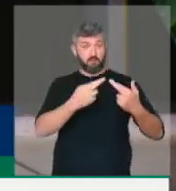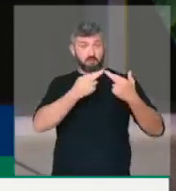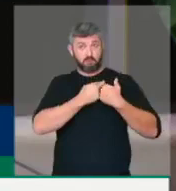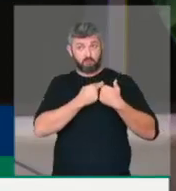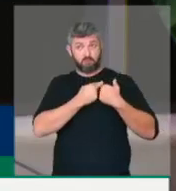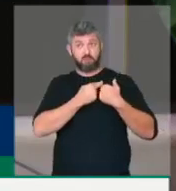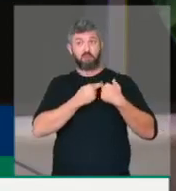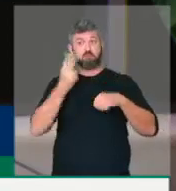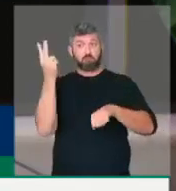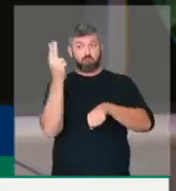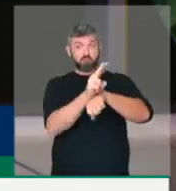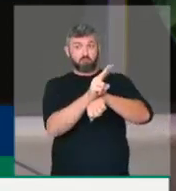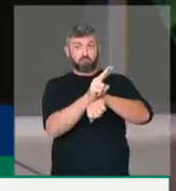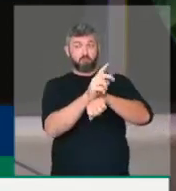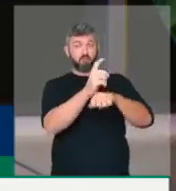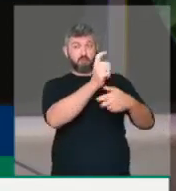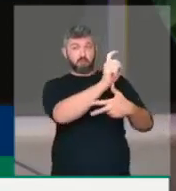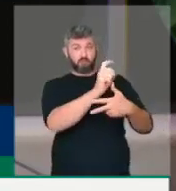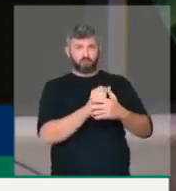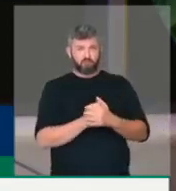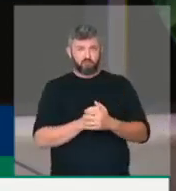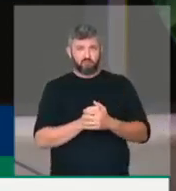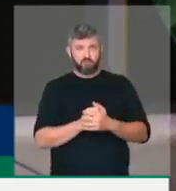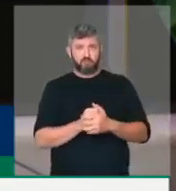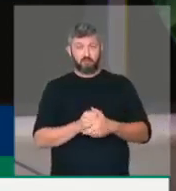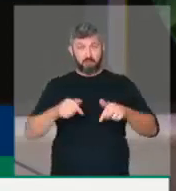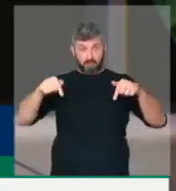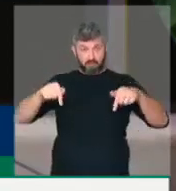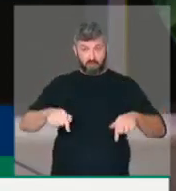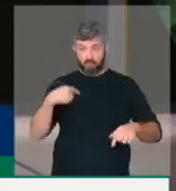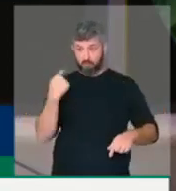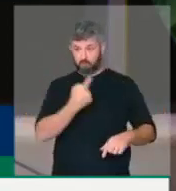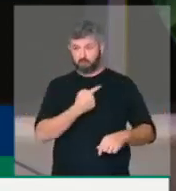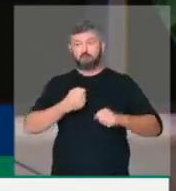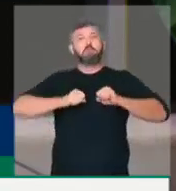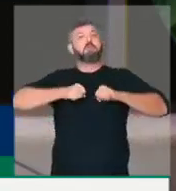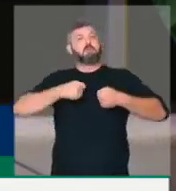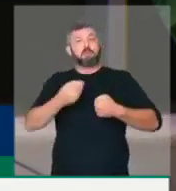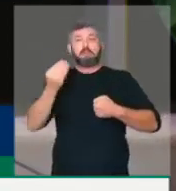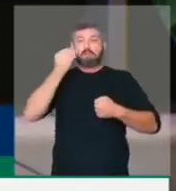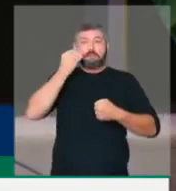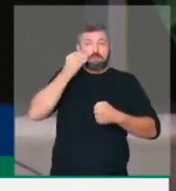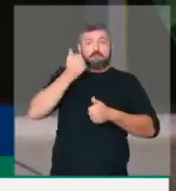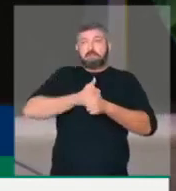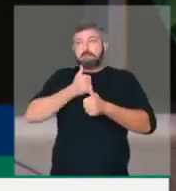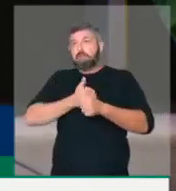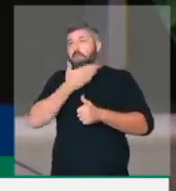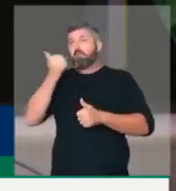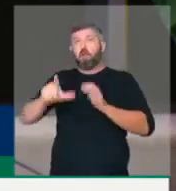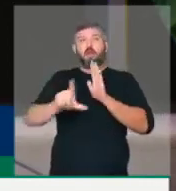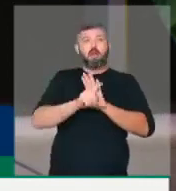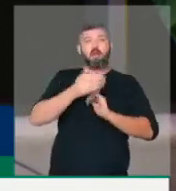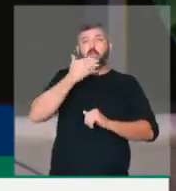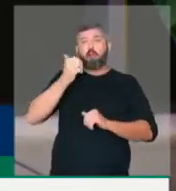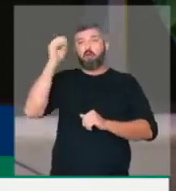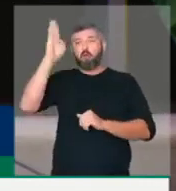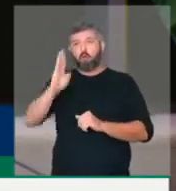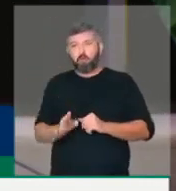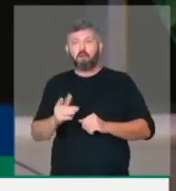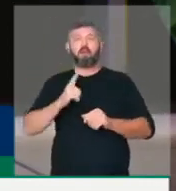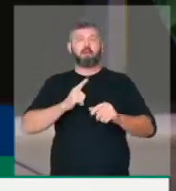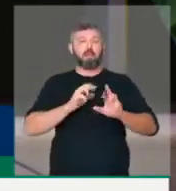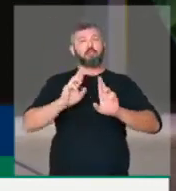a fiscalização do Executivo. Nós aqui nos esforçamos para fazermos leis melhores, para melhorar o país, com todas as diferenças,